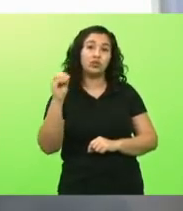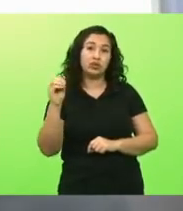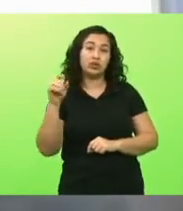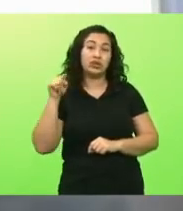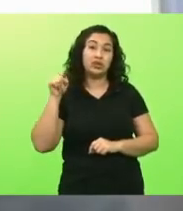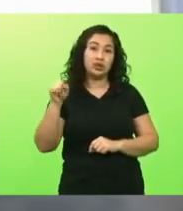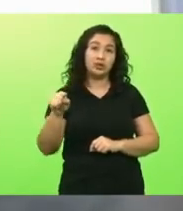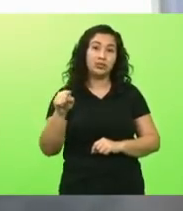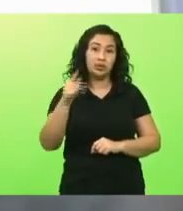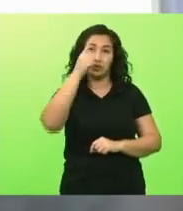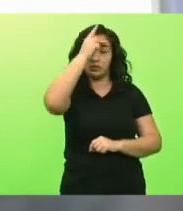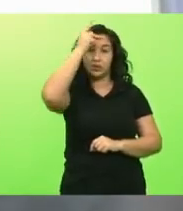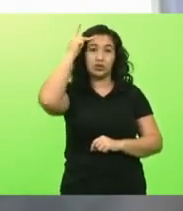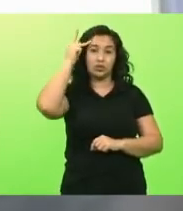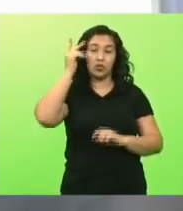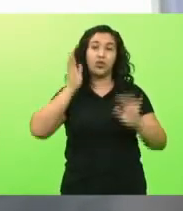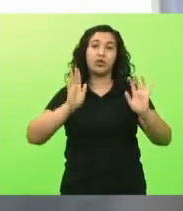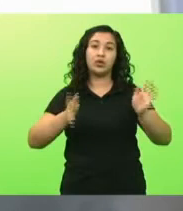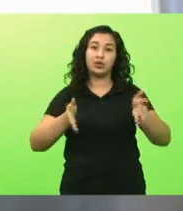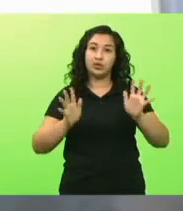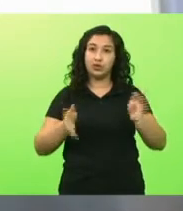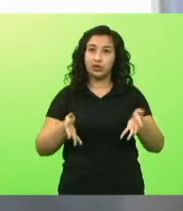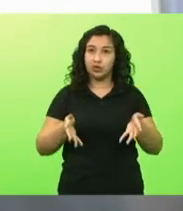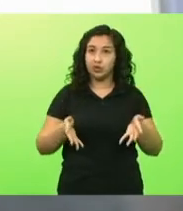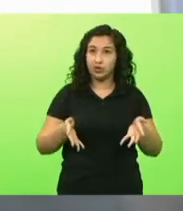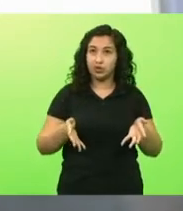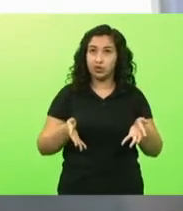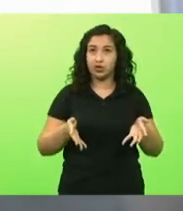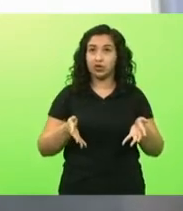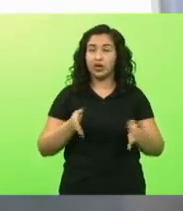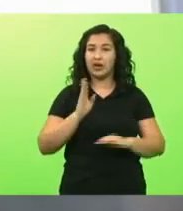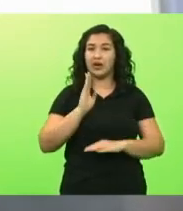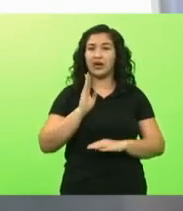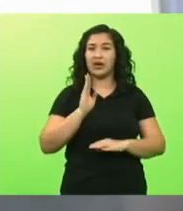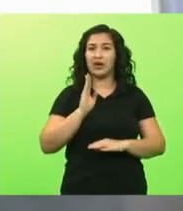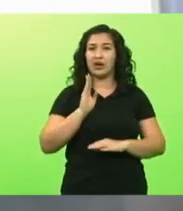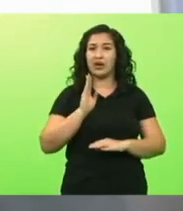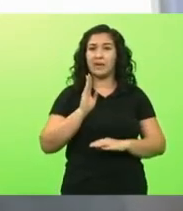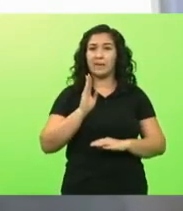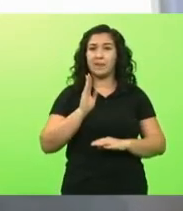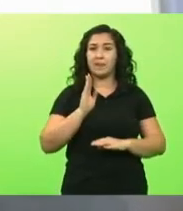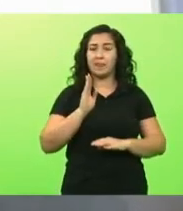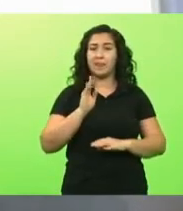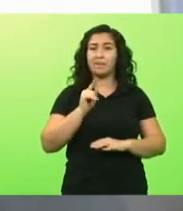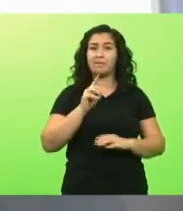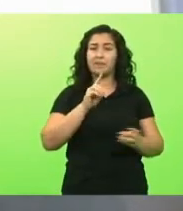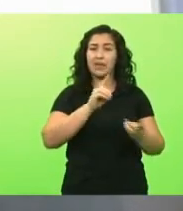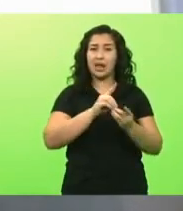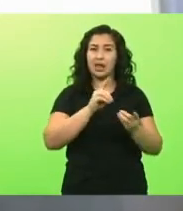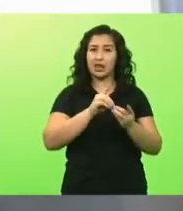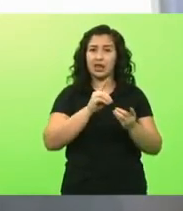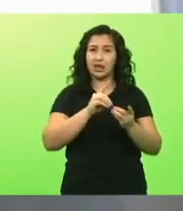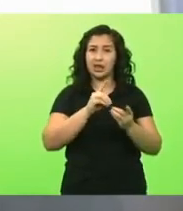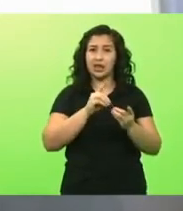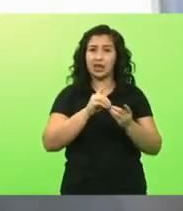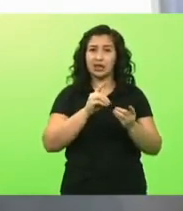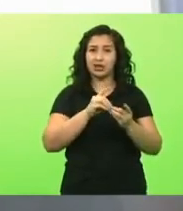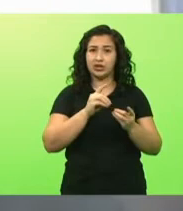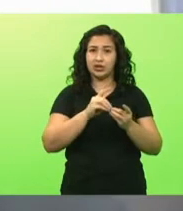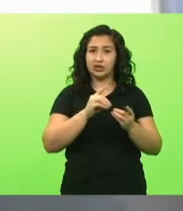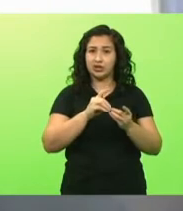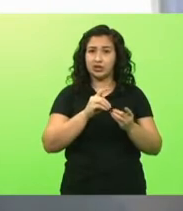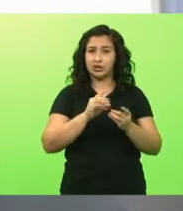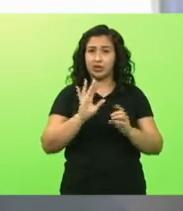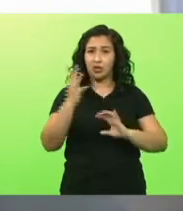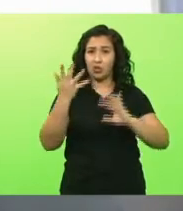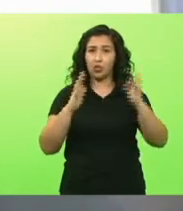que já foram diretamente atingidas por esses